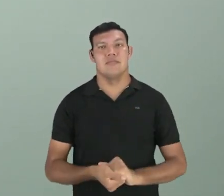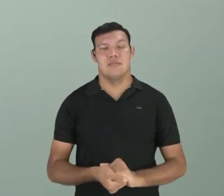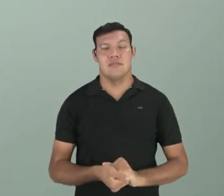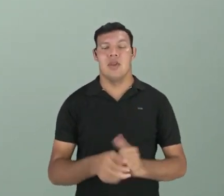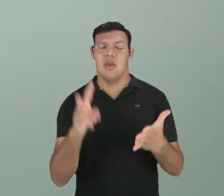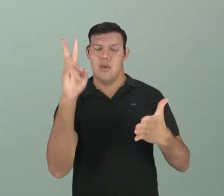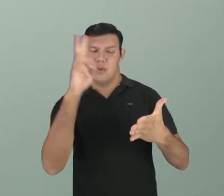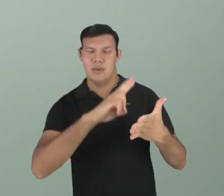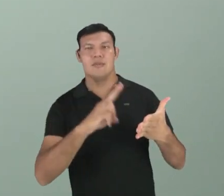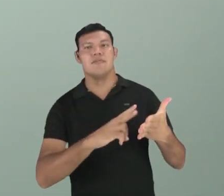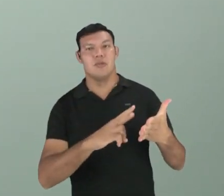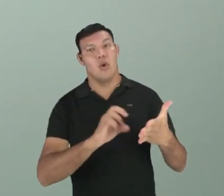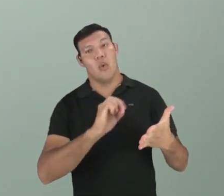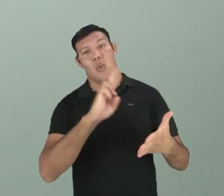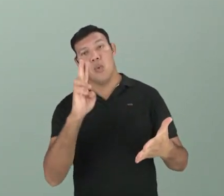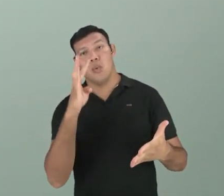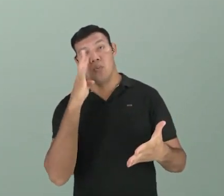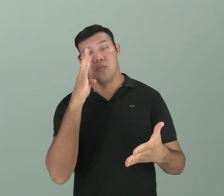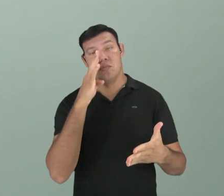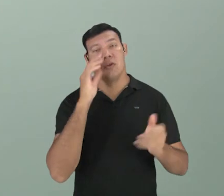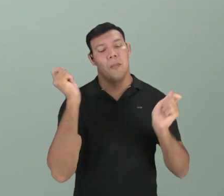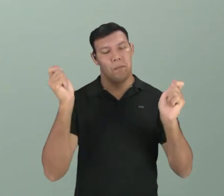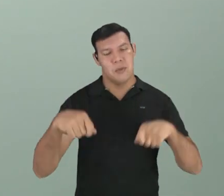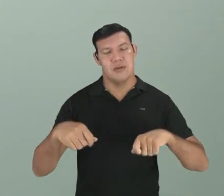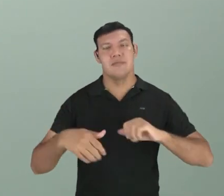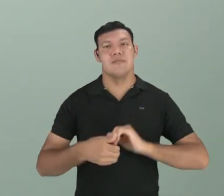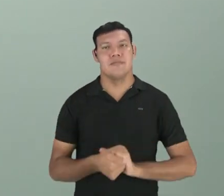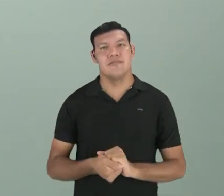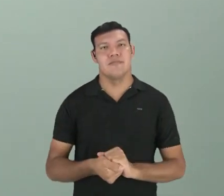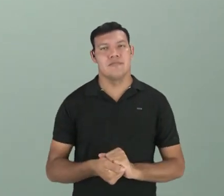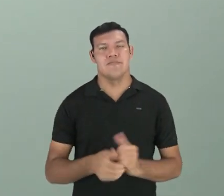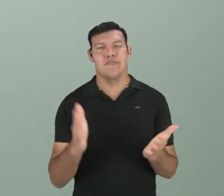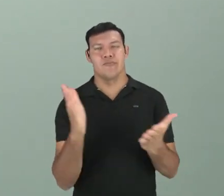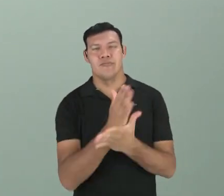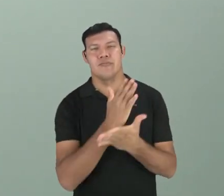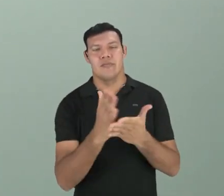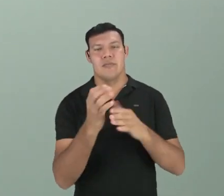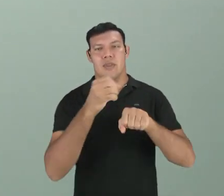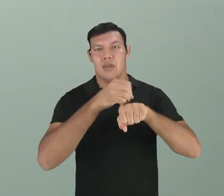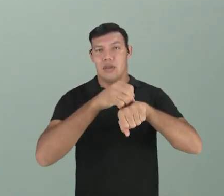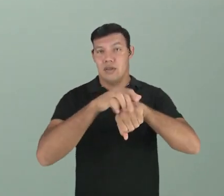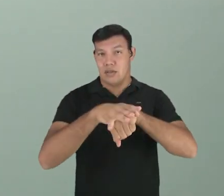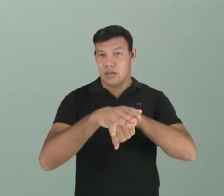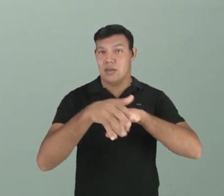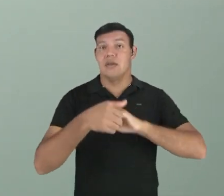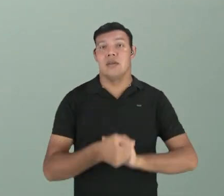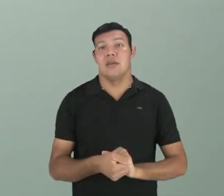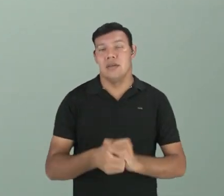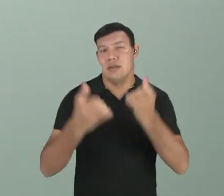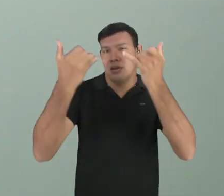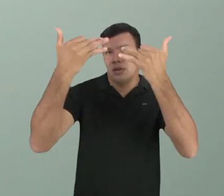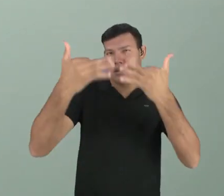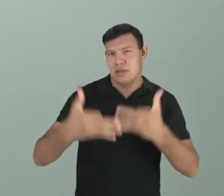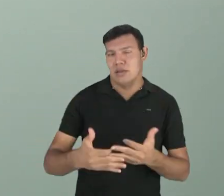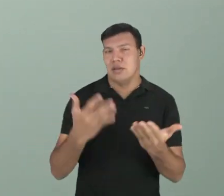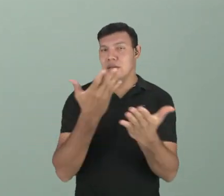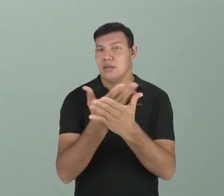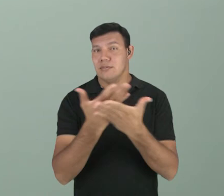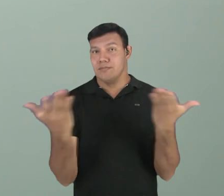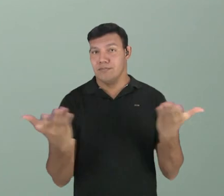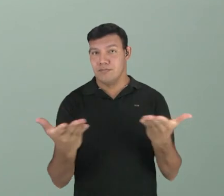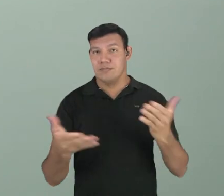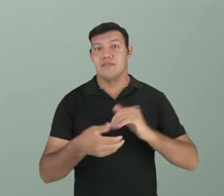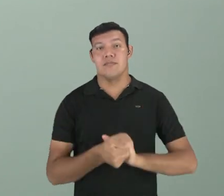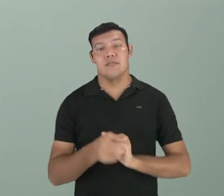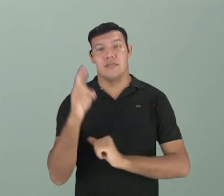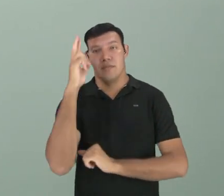Pode-se ler ou pode-se assistir ao filme, tá? Então essas são algumas dicas que eu trouxe. Eu falei um pouco na aula de hoje